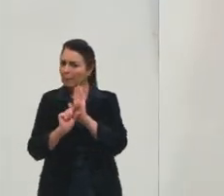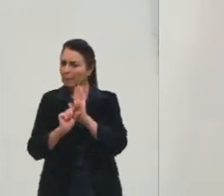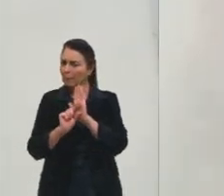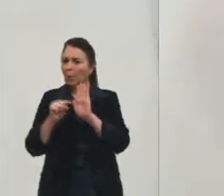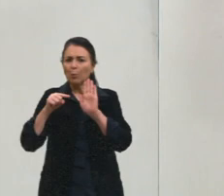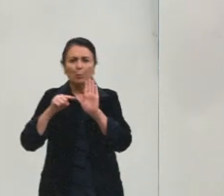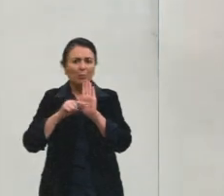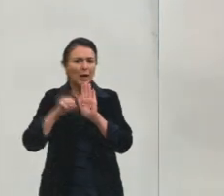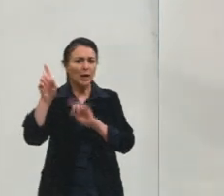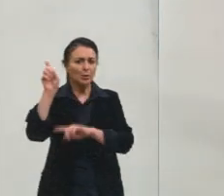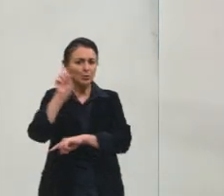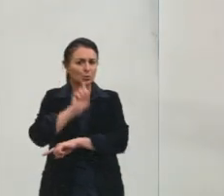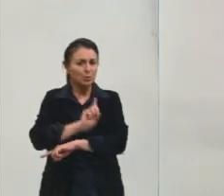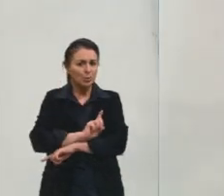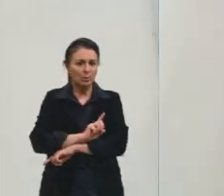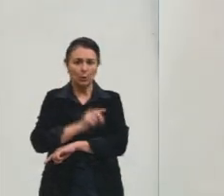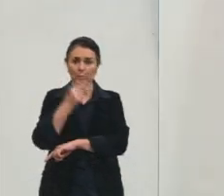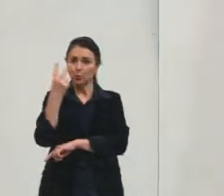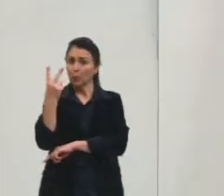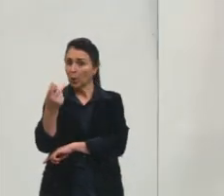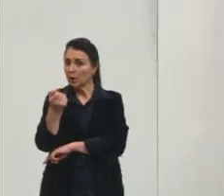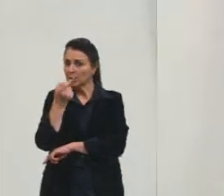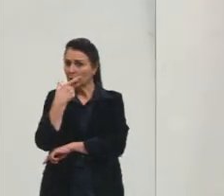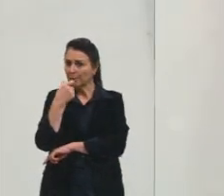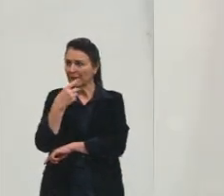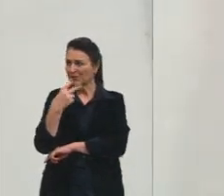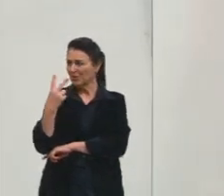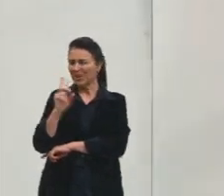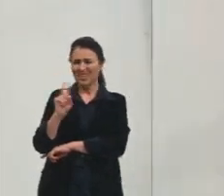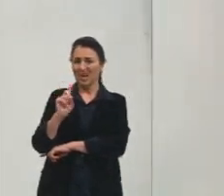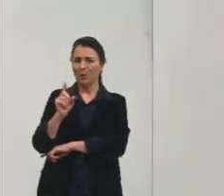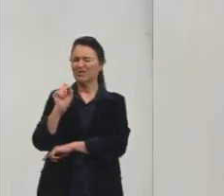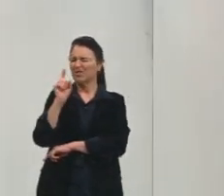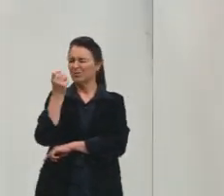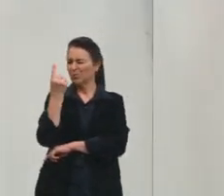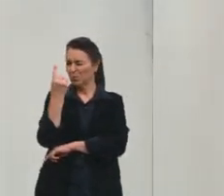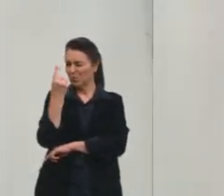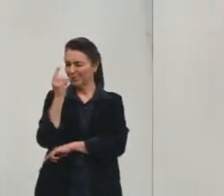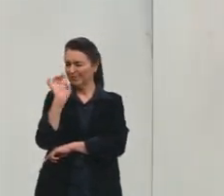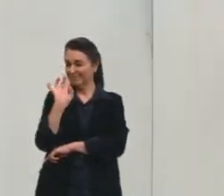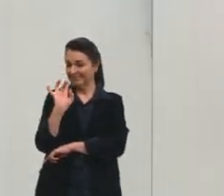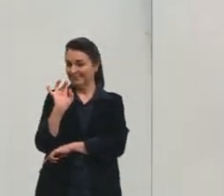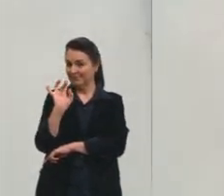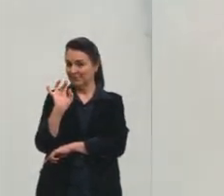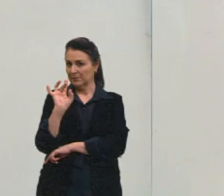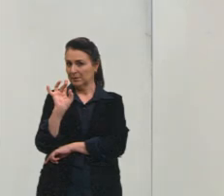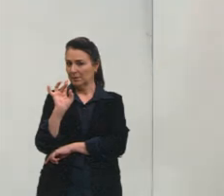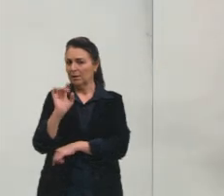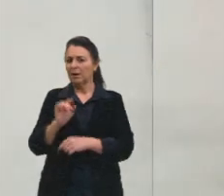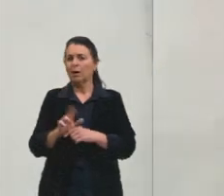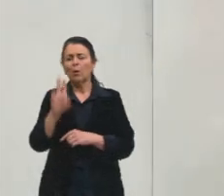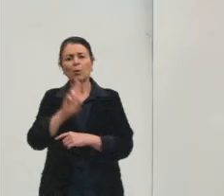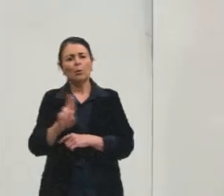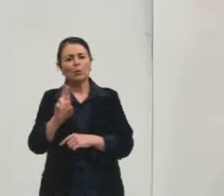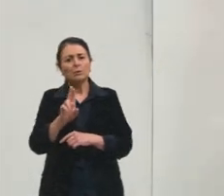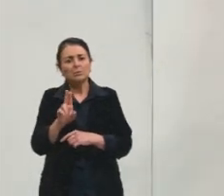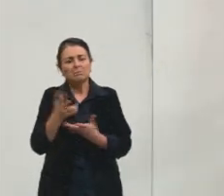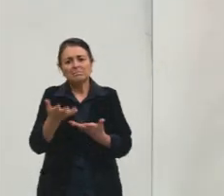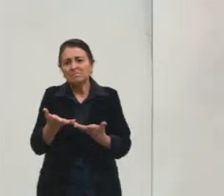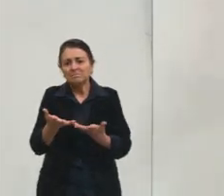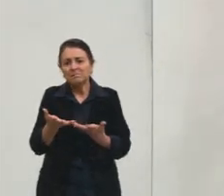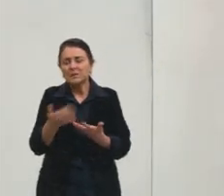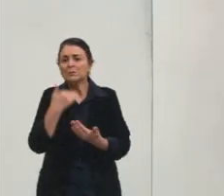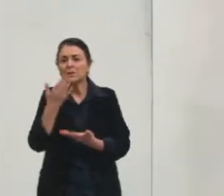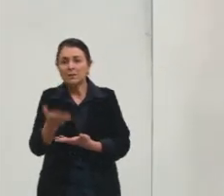é para tomar dois comprimidos por exemplo a Sky dois é muito vou tomar um só toma menos o tomar mais da conta